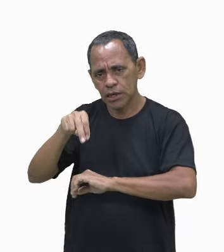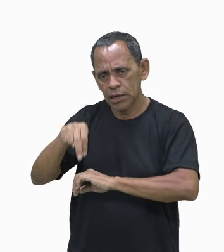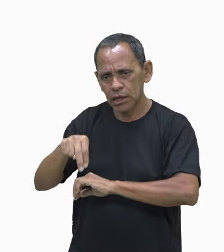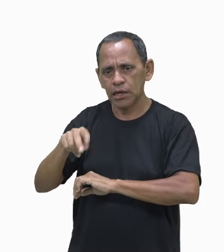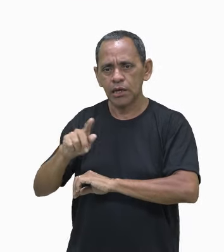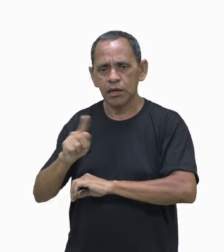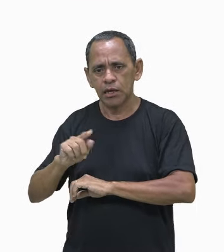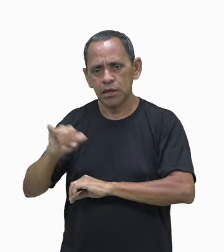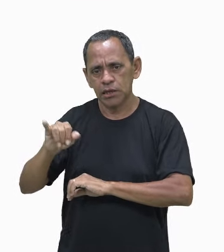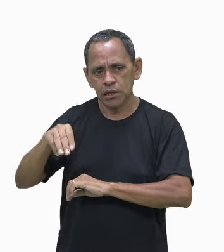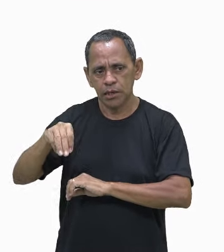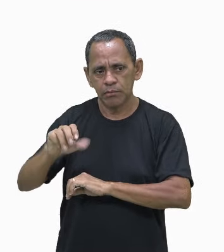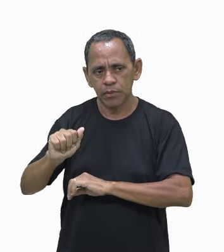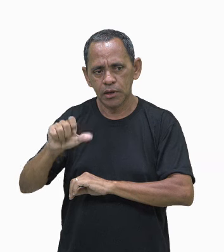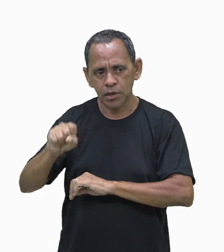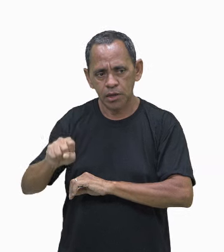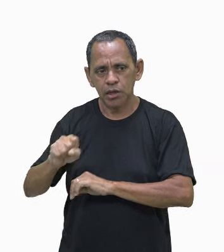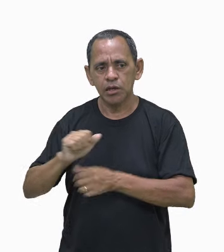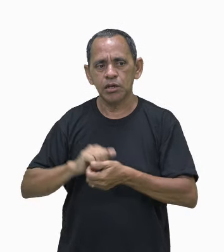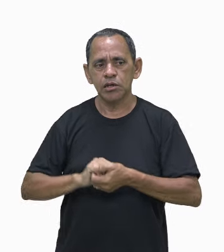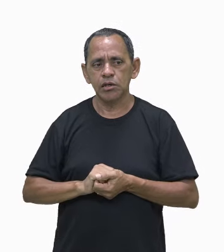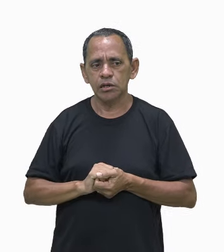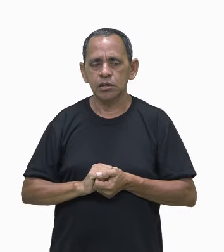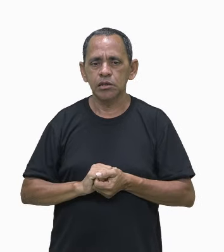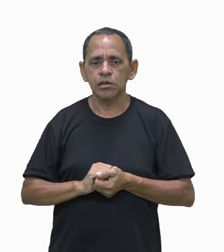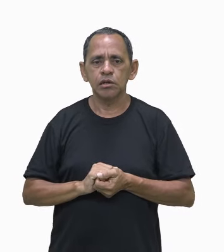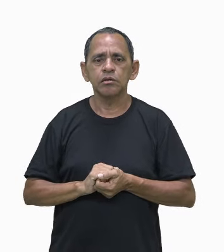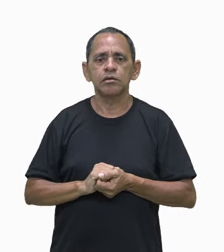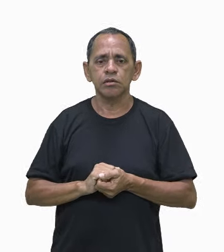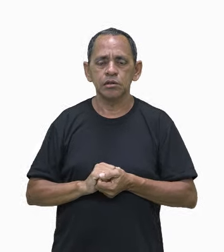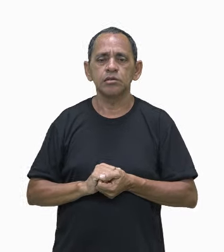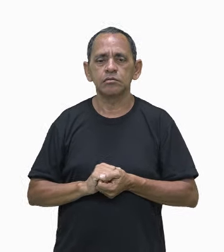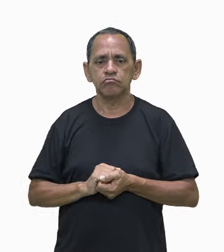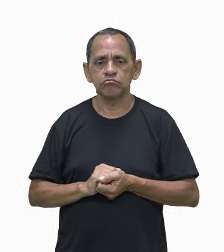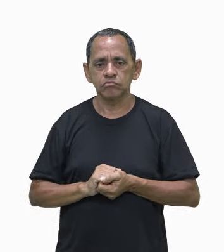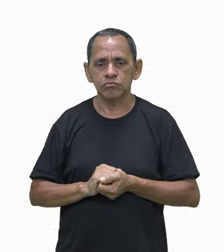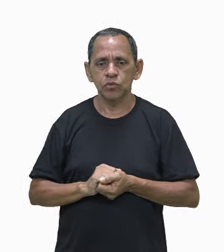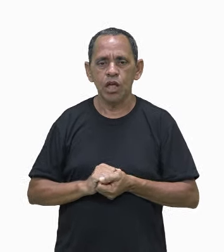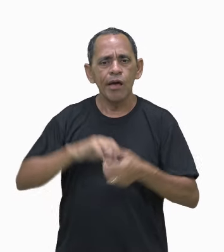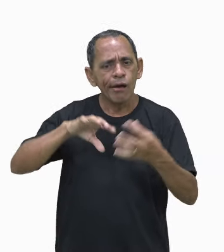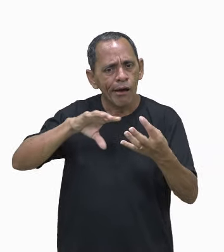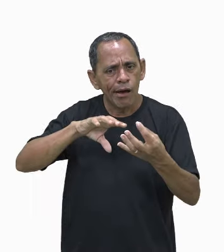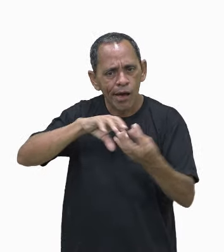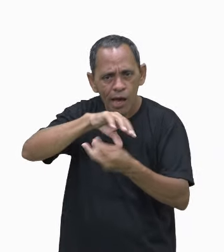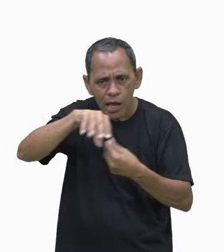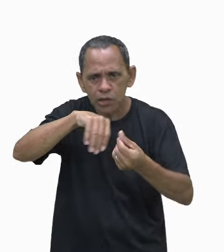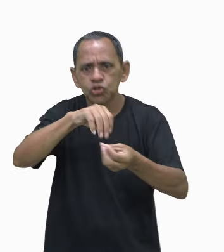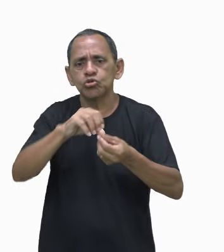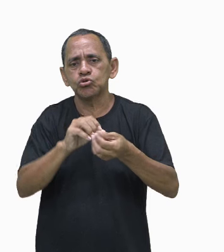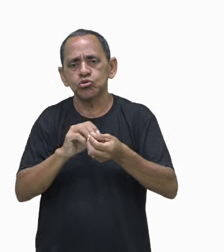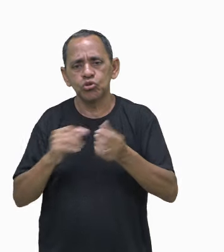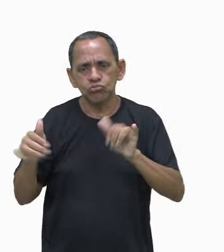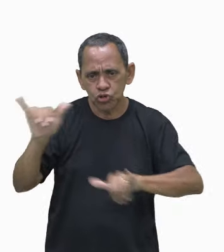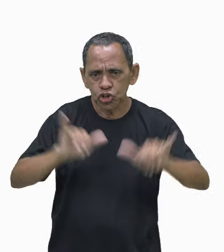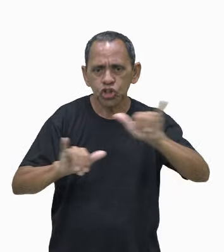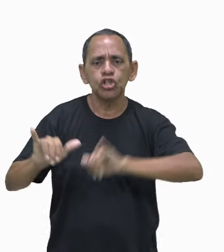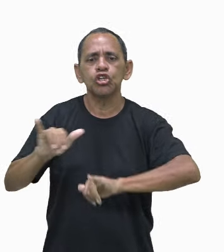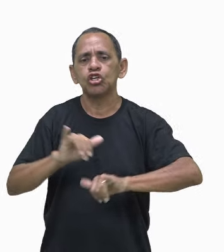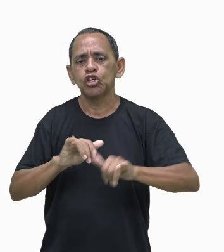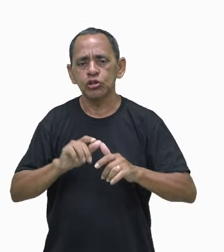enzimas que aumentam a velocidade das reações químicas, tá? E somente agem na presença de água.